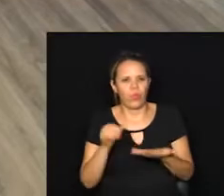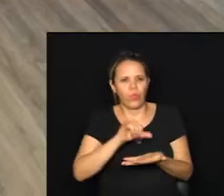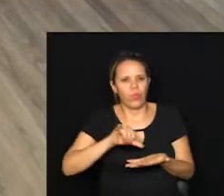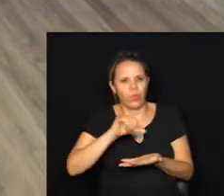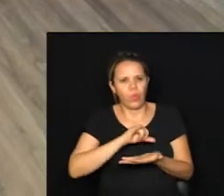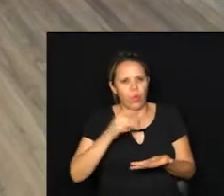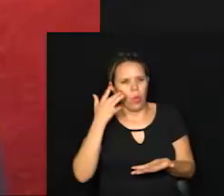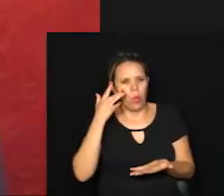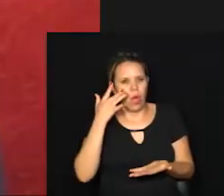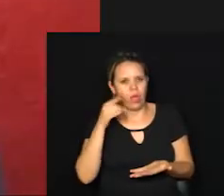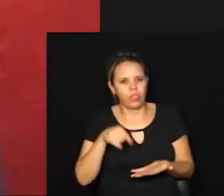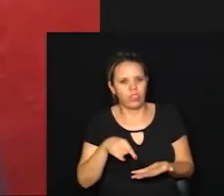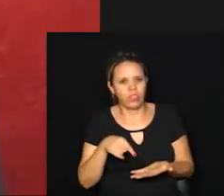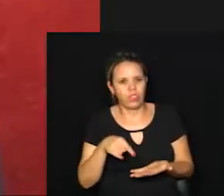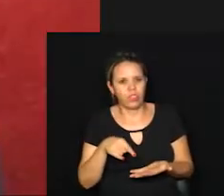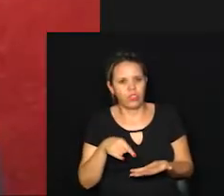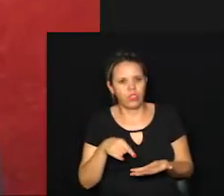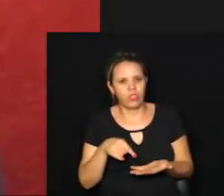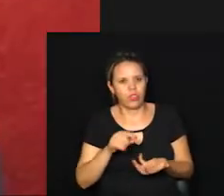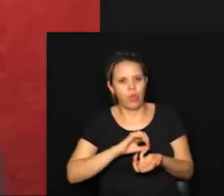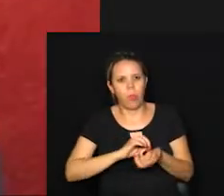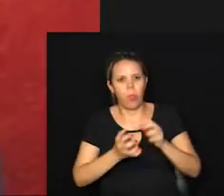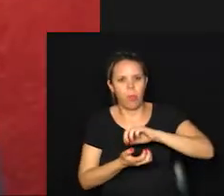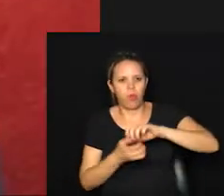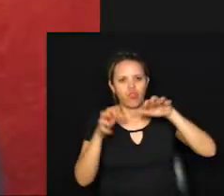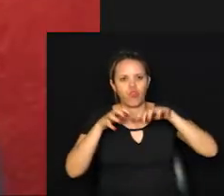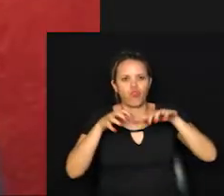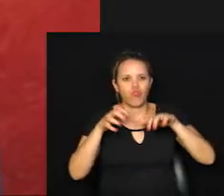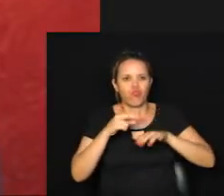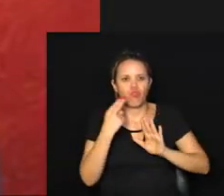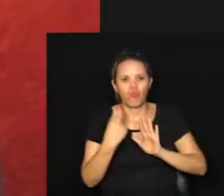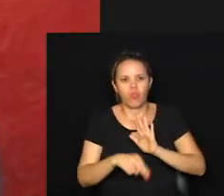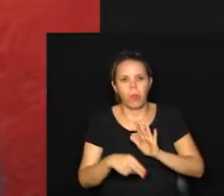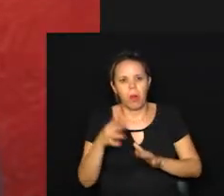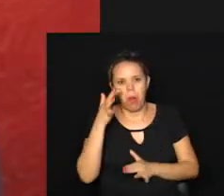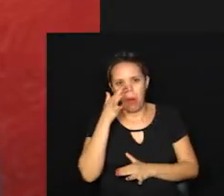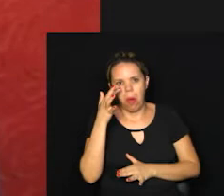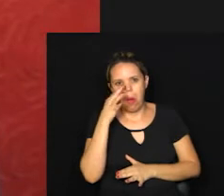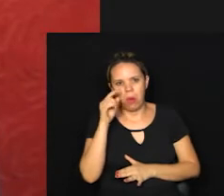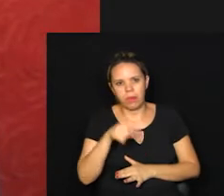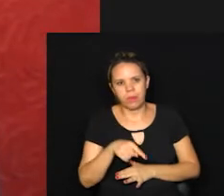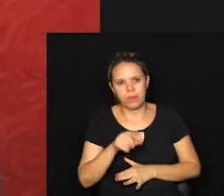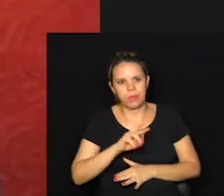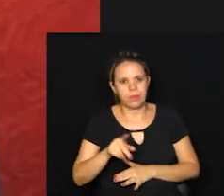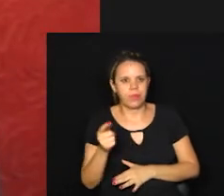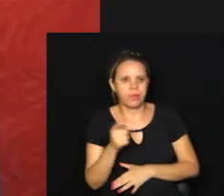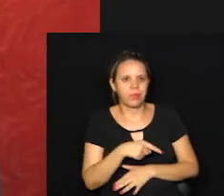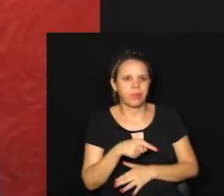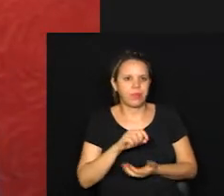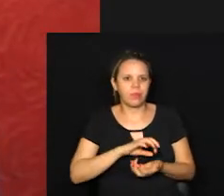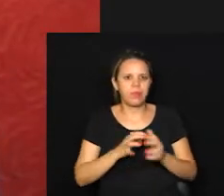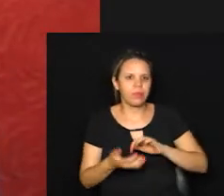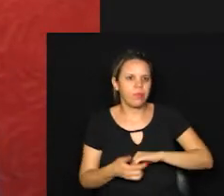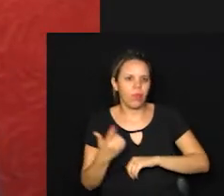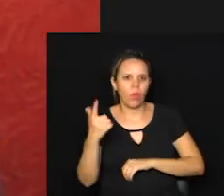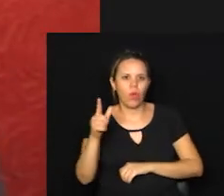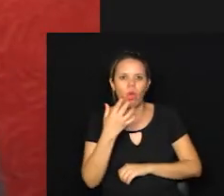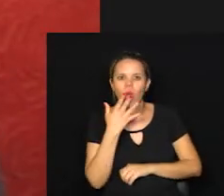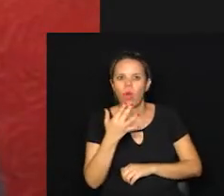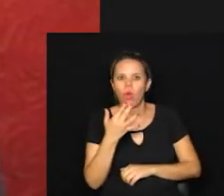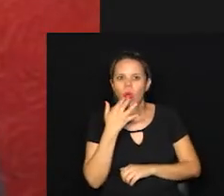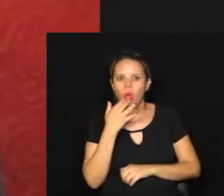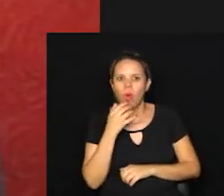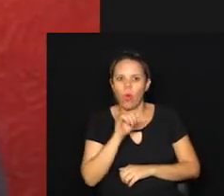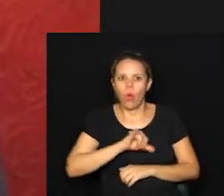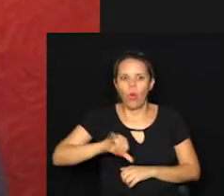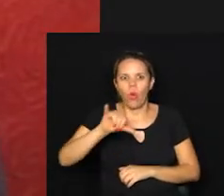Eu chuto um bolinho de chuva. Mas o que mais me impressionou ali não foi nem o bolinho, foi a cor do